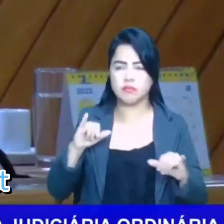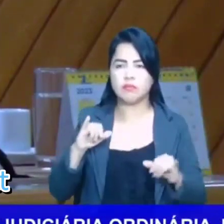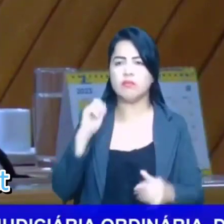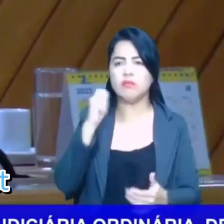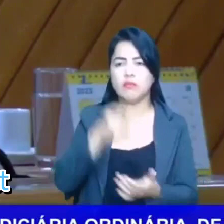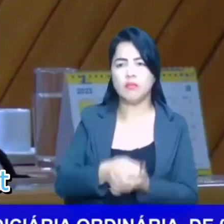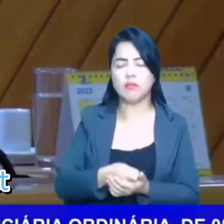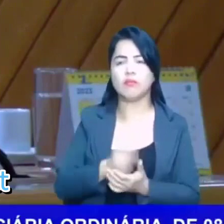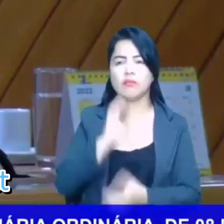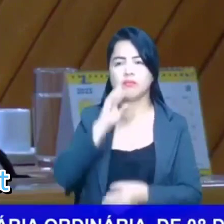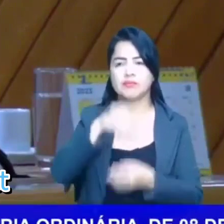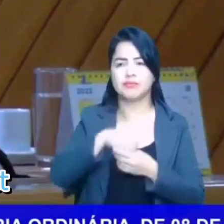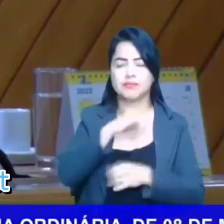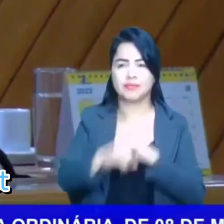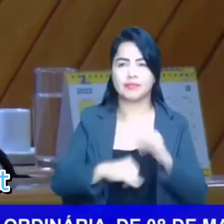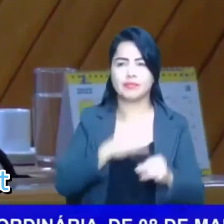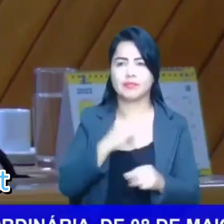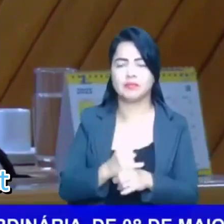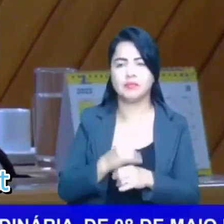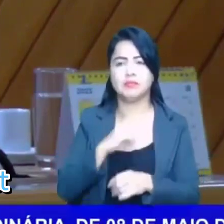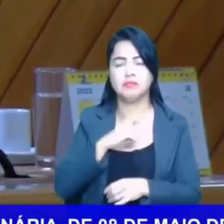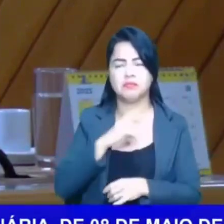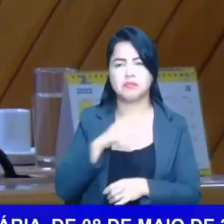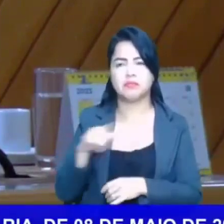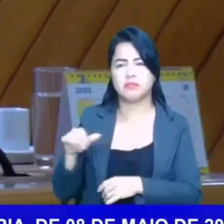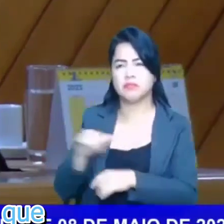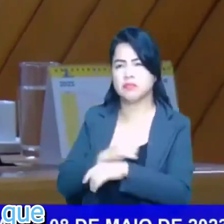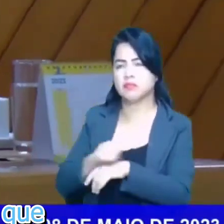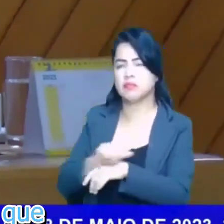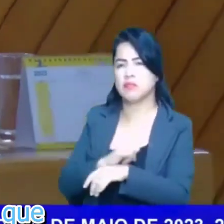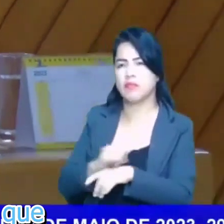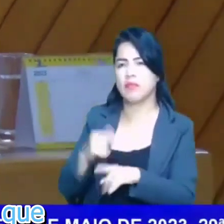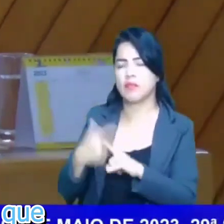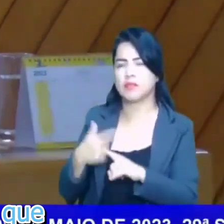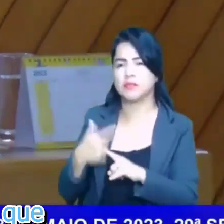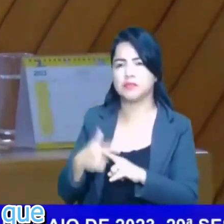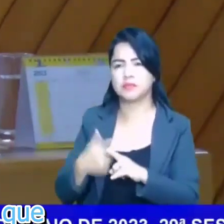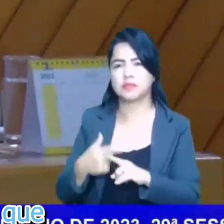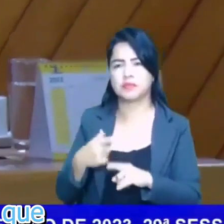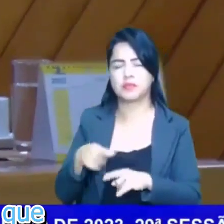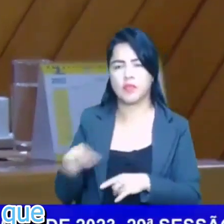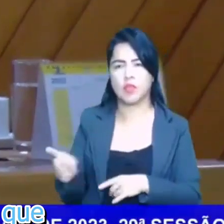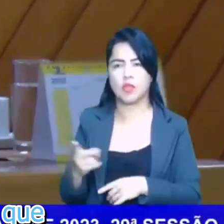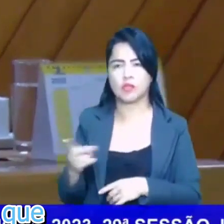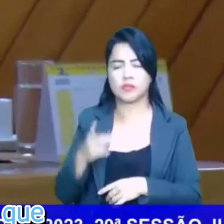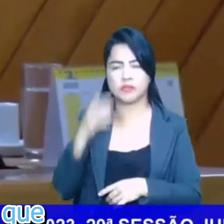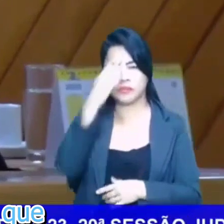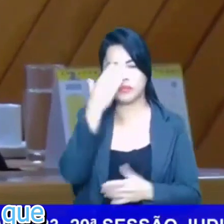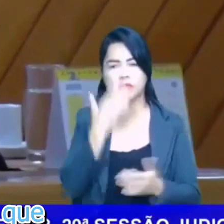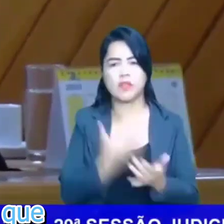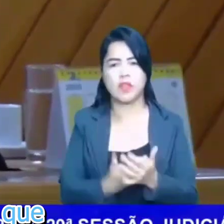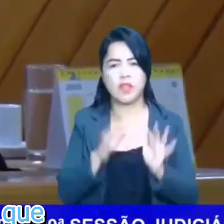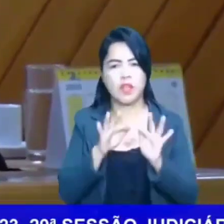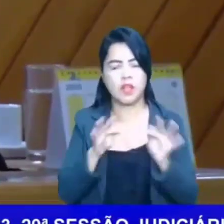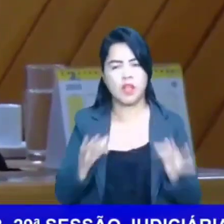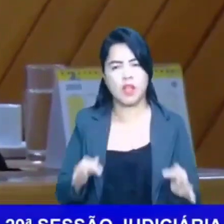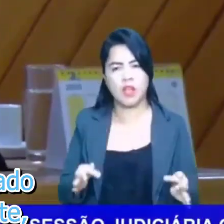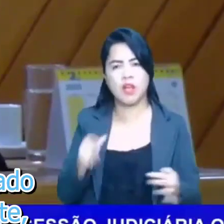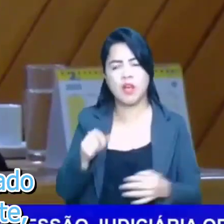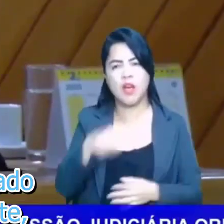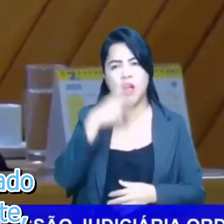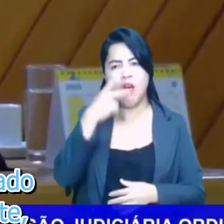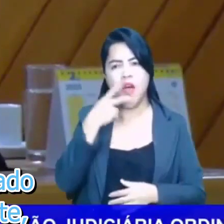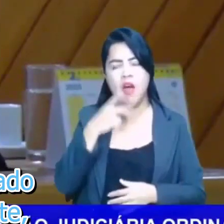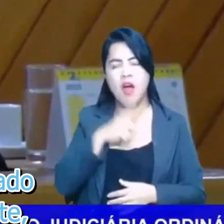internet resultou de trama bem articulada, pois levou os julgadores a acreditarem, pela simples fala dele,